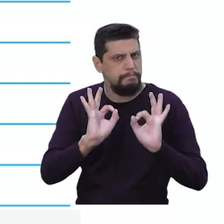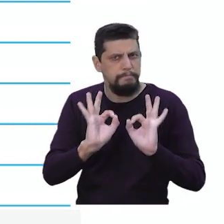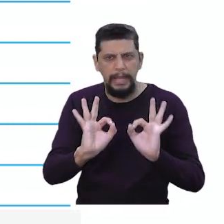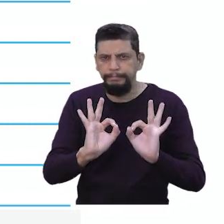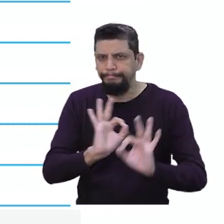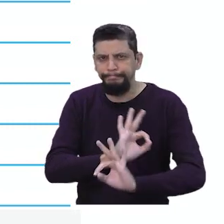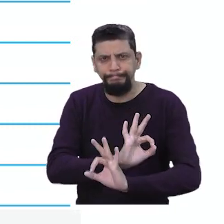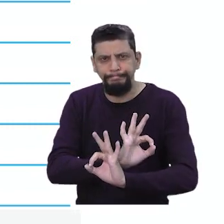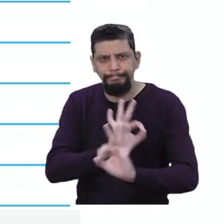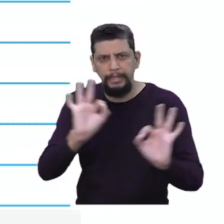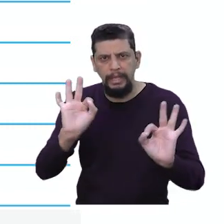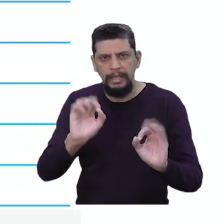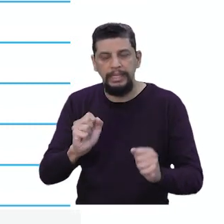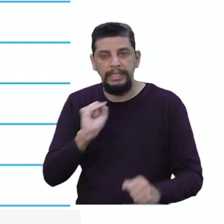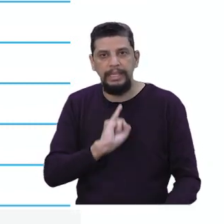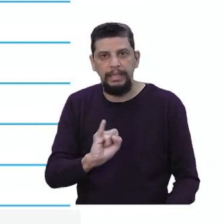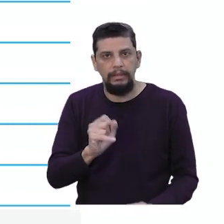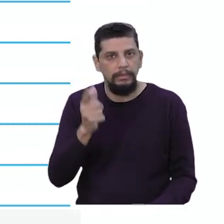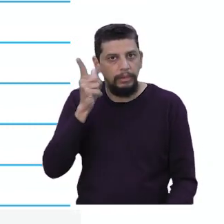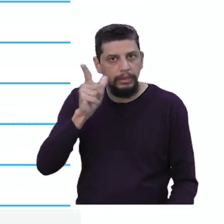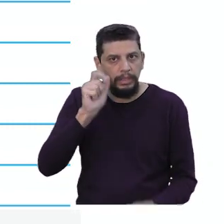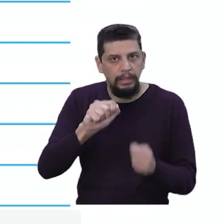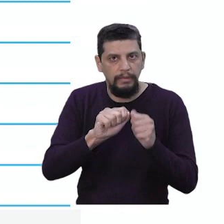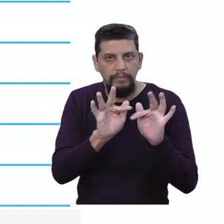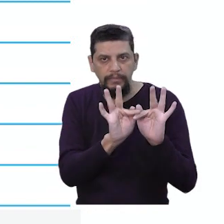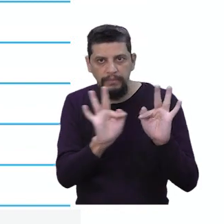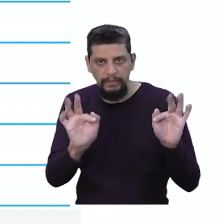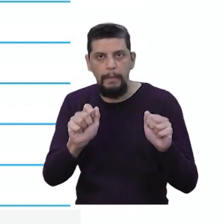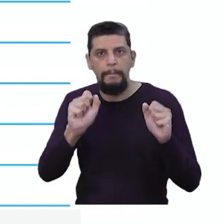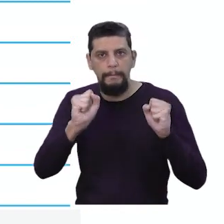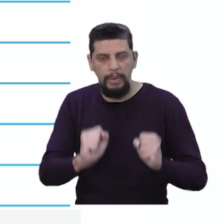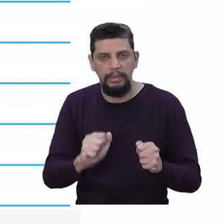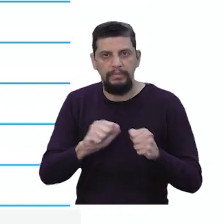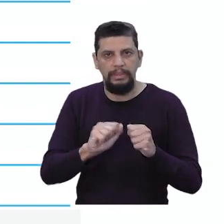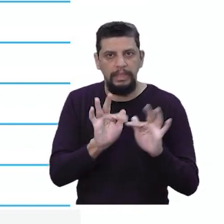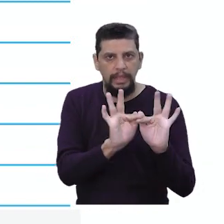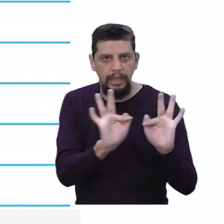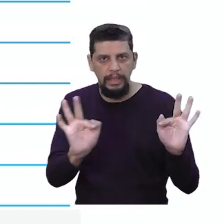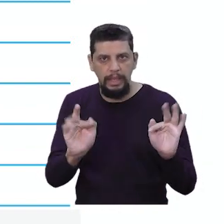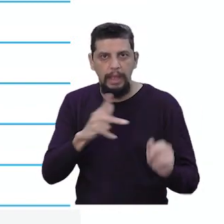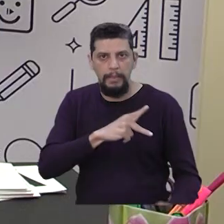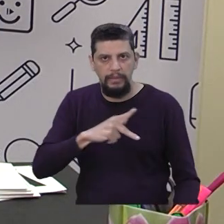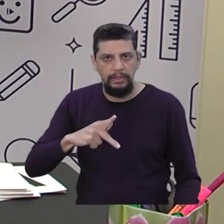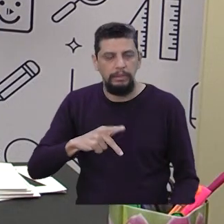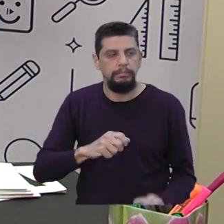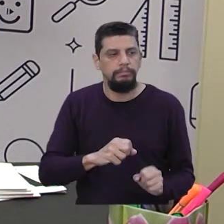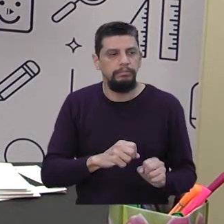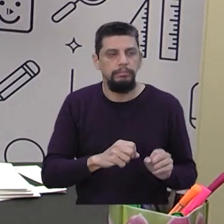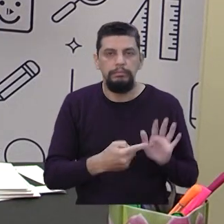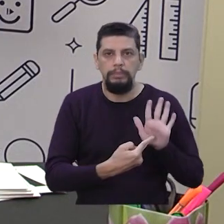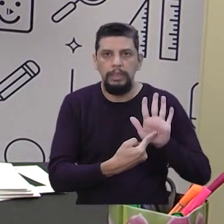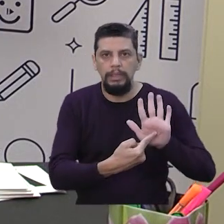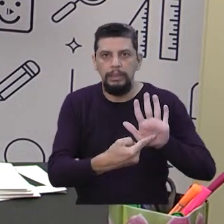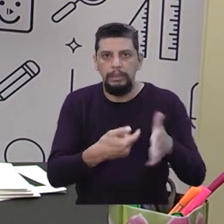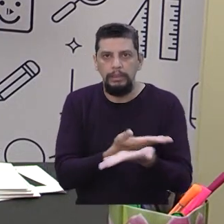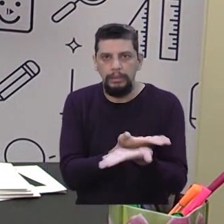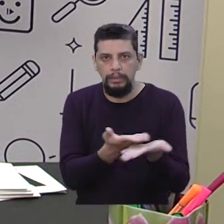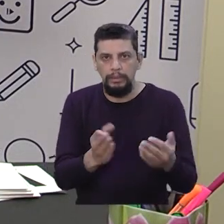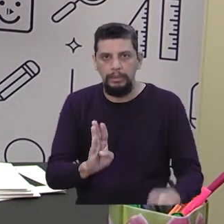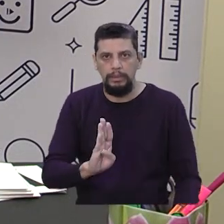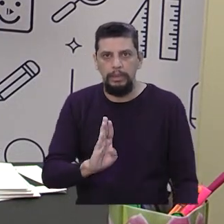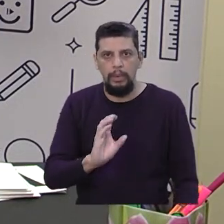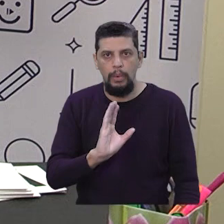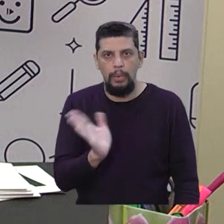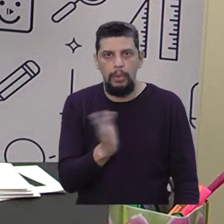perfeito, tá? E quem consegue fazer a frase, faça a frase. Tá? Que a professora deu aqui para vocês, ó.